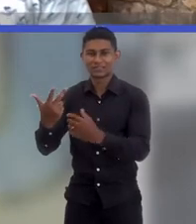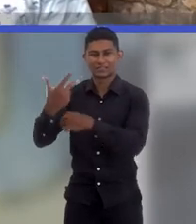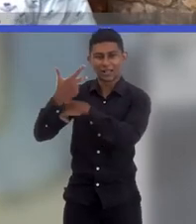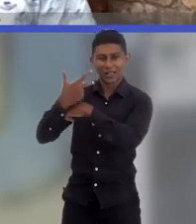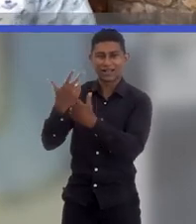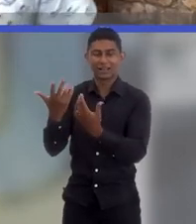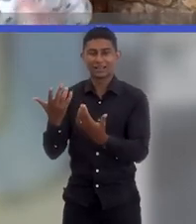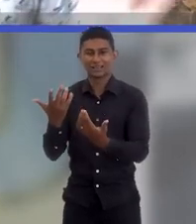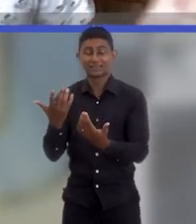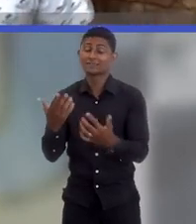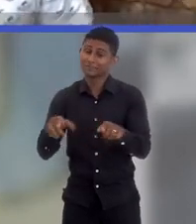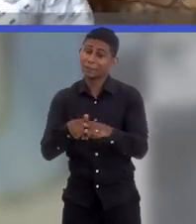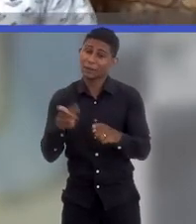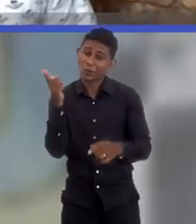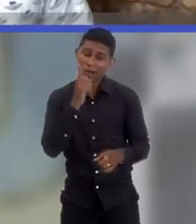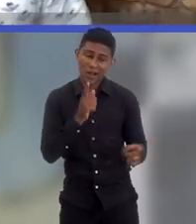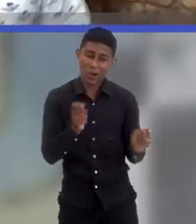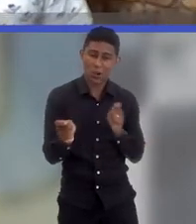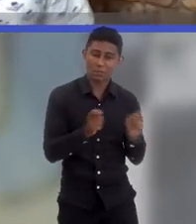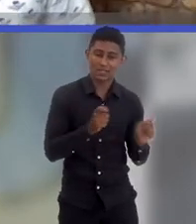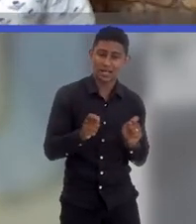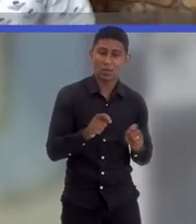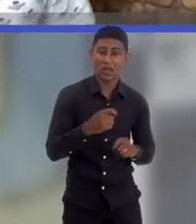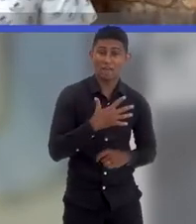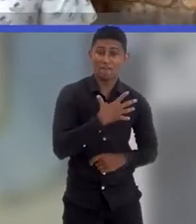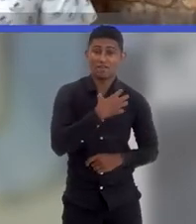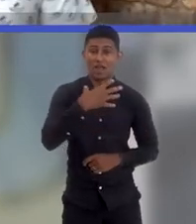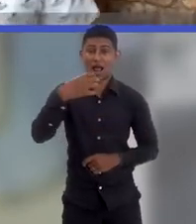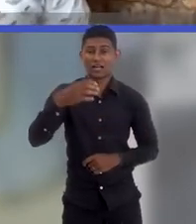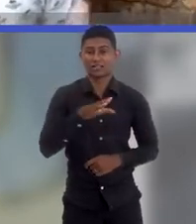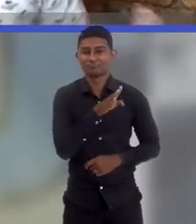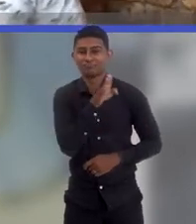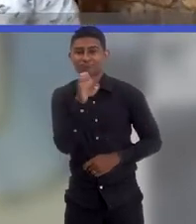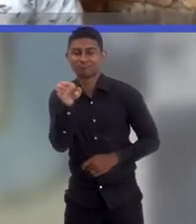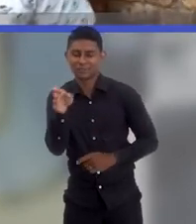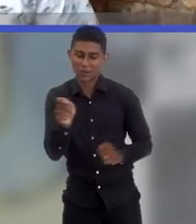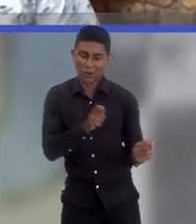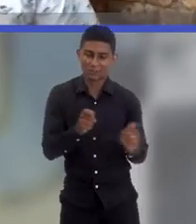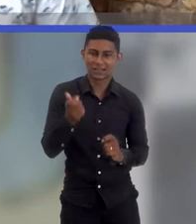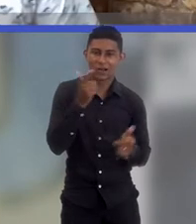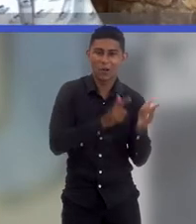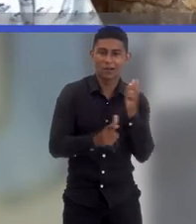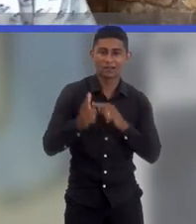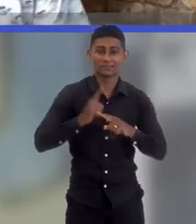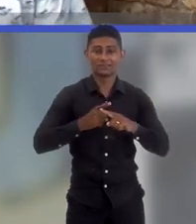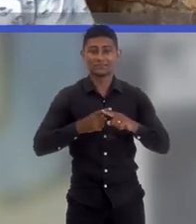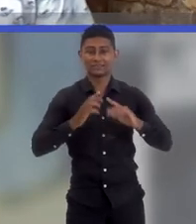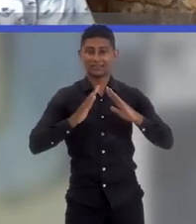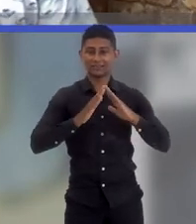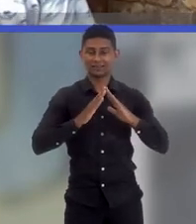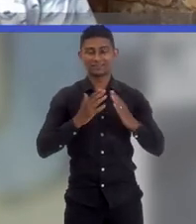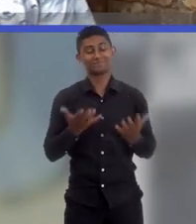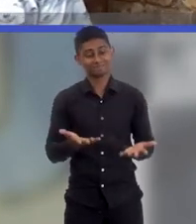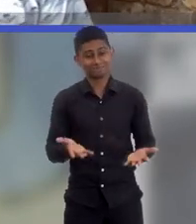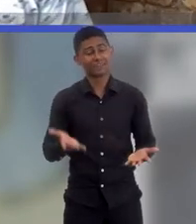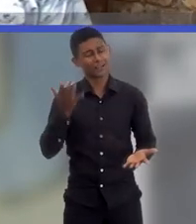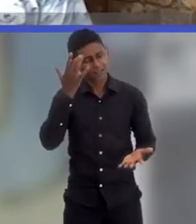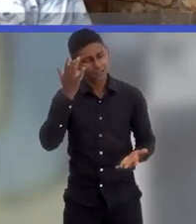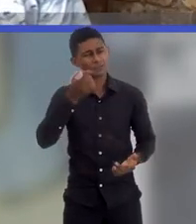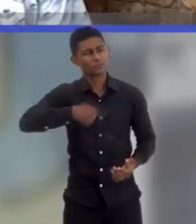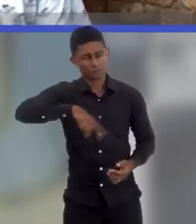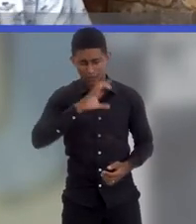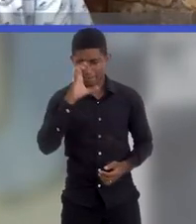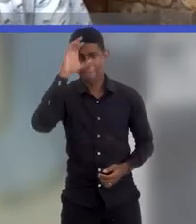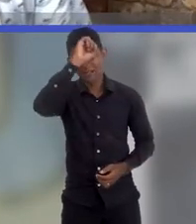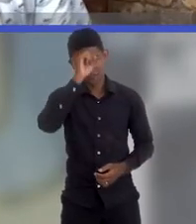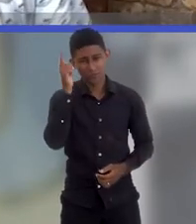e economiza viagens de ida, de volta, e rush, etc. Então acho que a gente aprendeu alguma coisa, mesmo que seja um